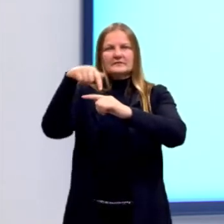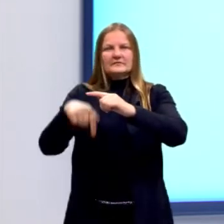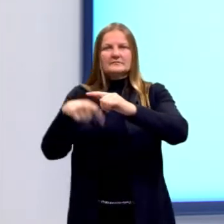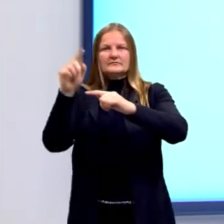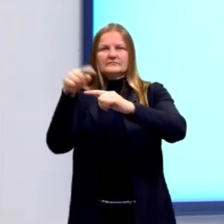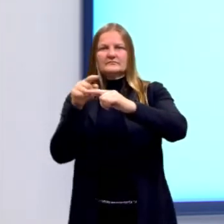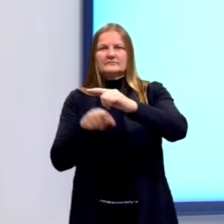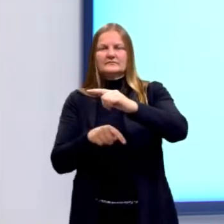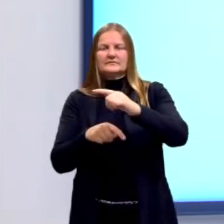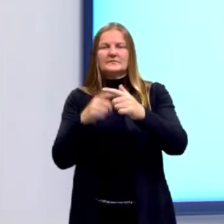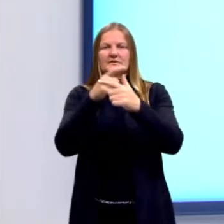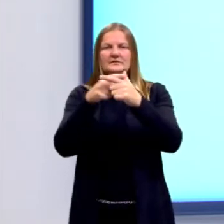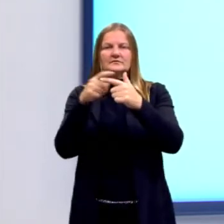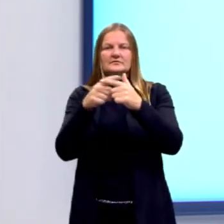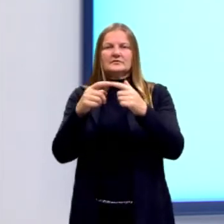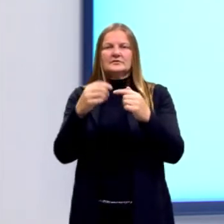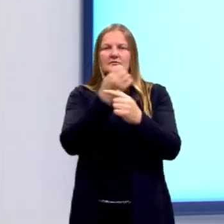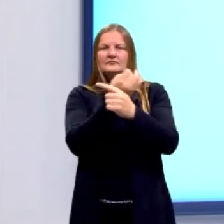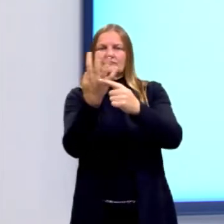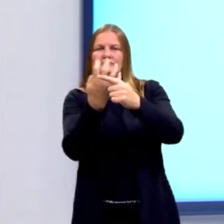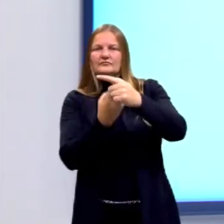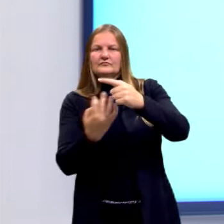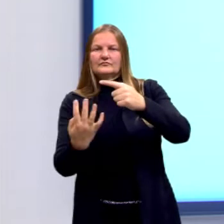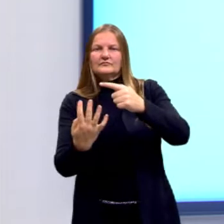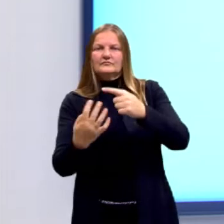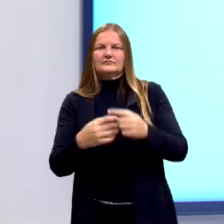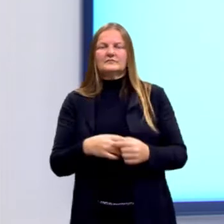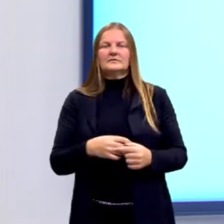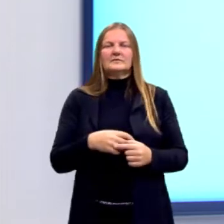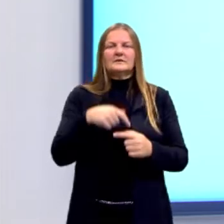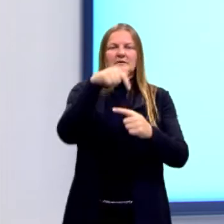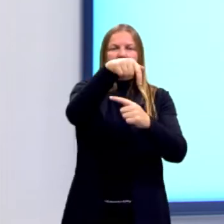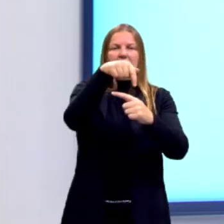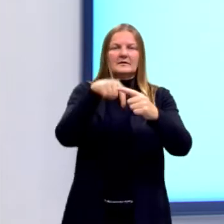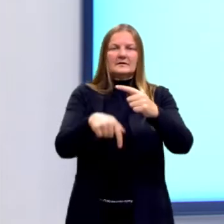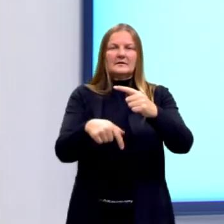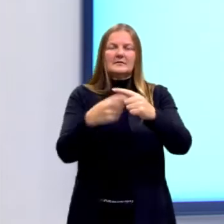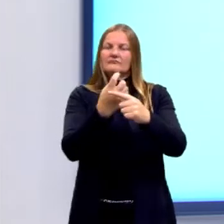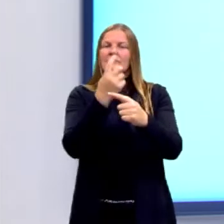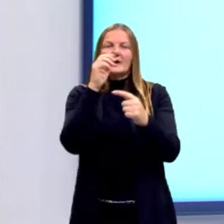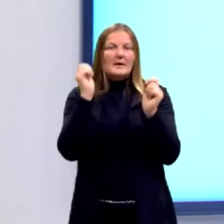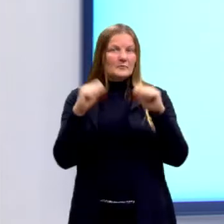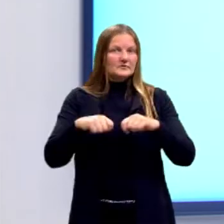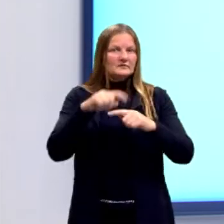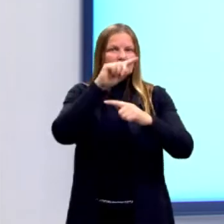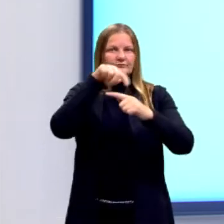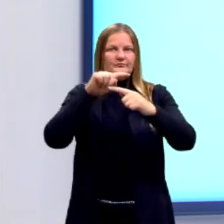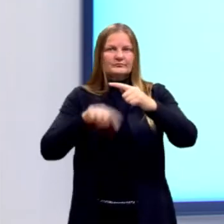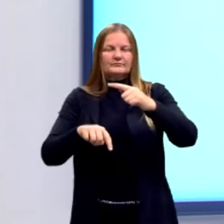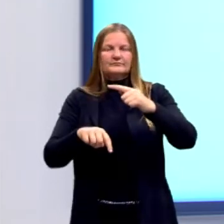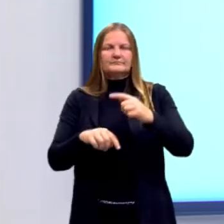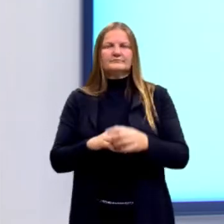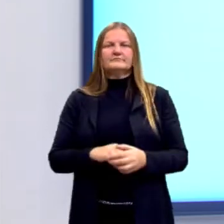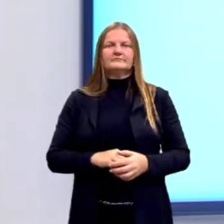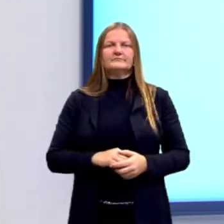frações a gente vai ver aqui no final gente fica com que dividido por quê né E aí a gente consegue fazer esse corte